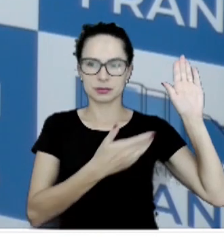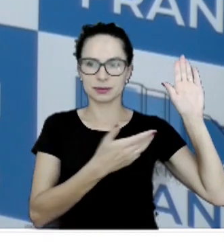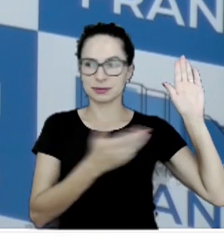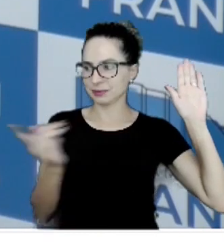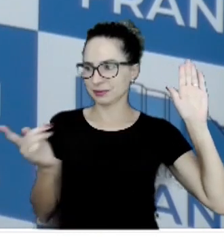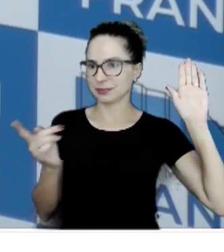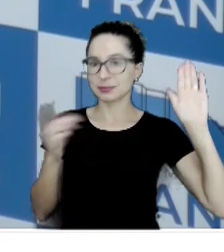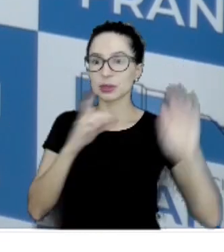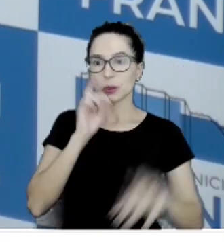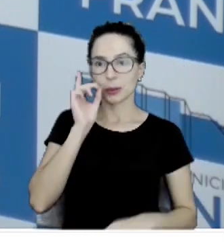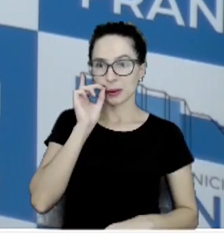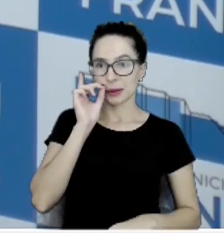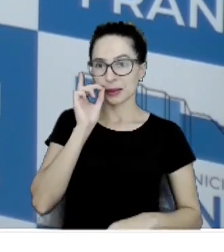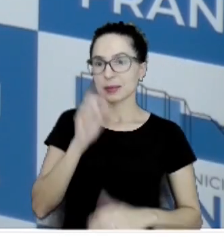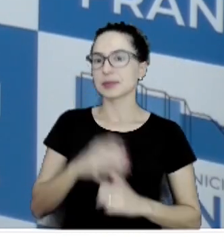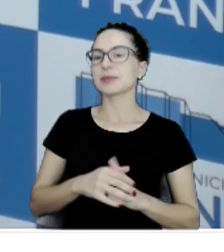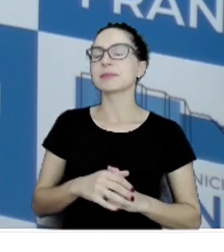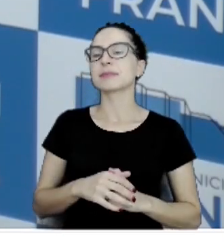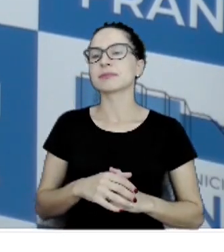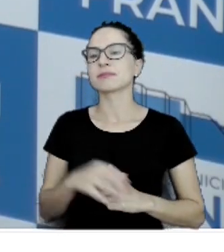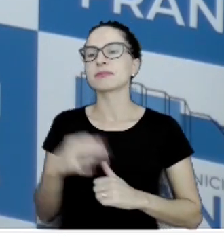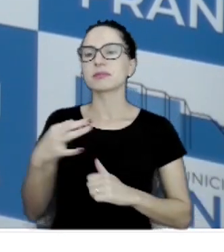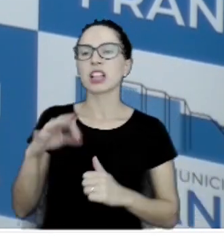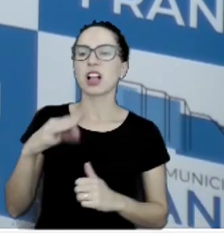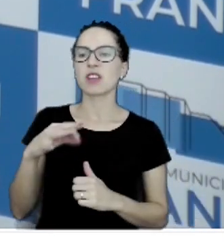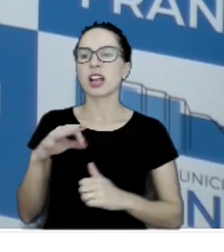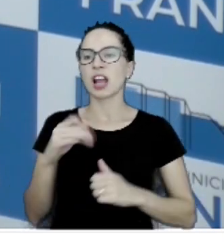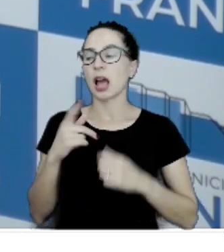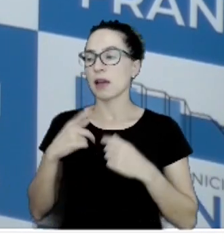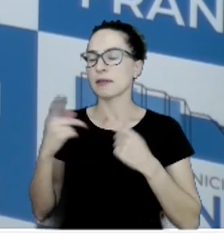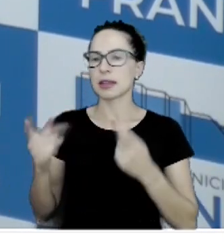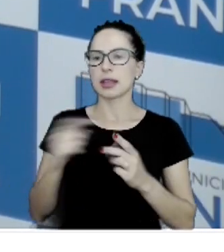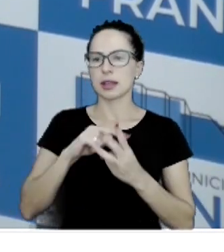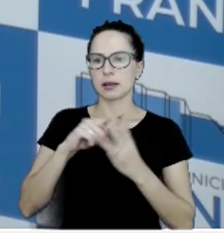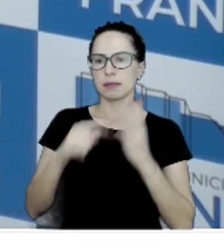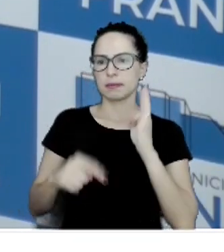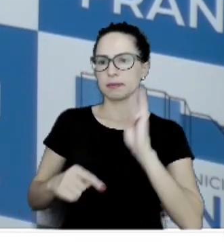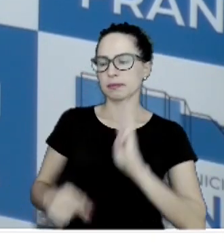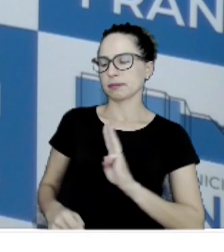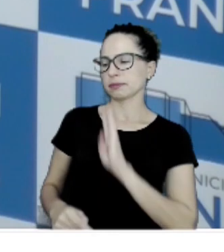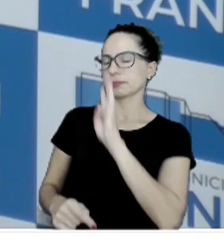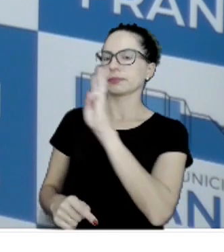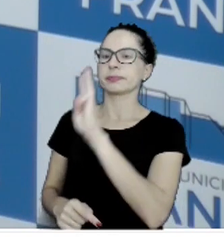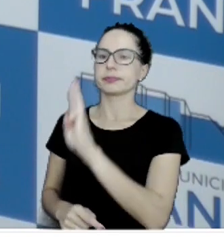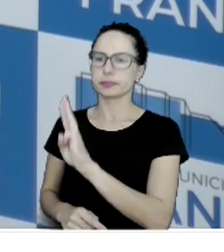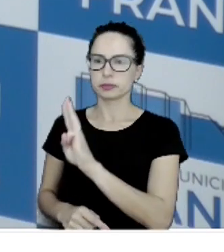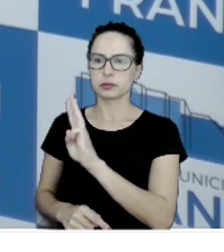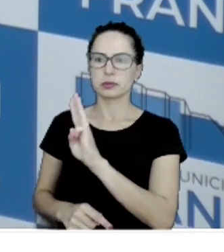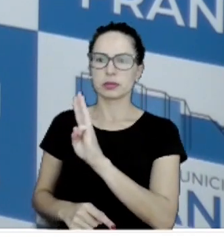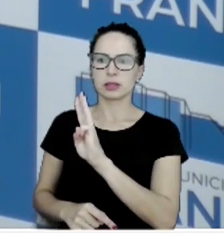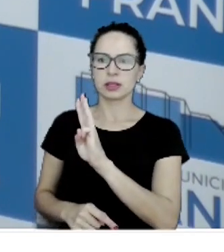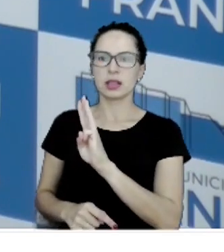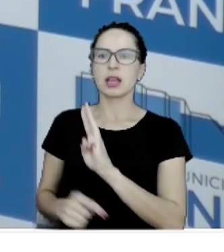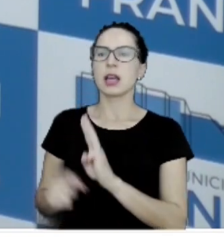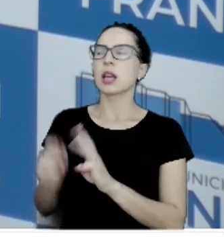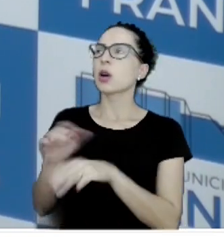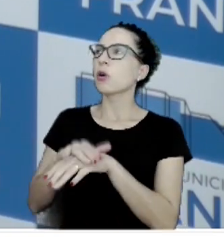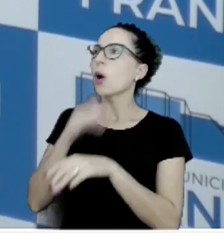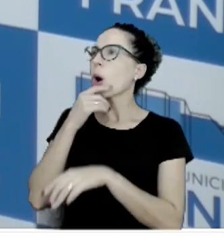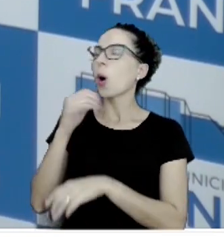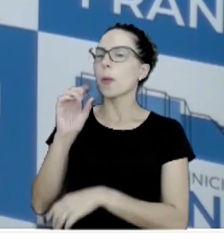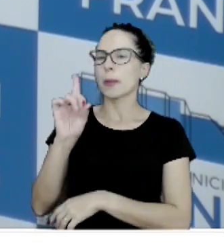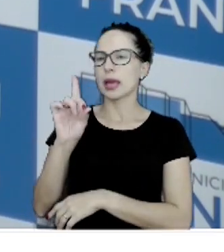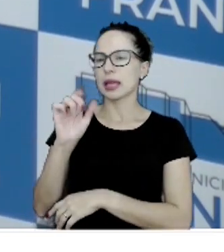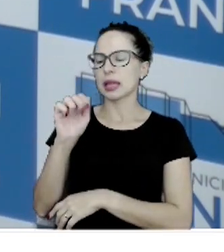É, realmente, essa visita, eu, você e o Zezinho fizemos, Danilo, né? É,